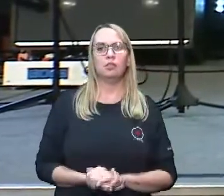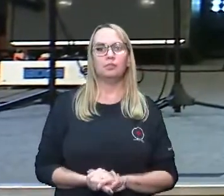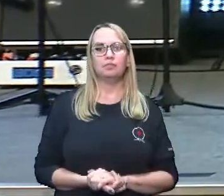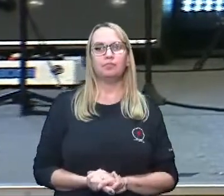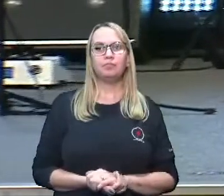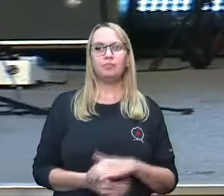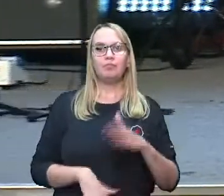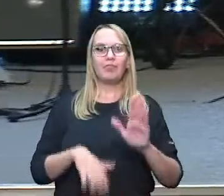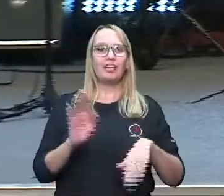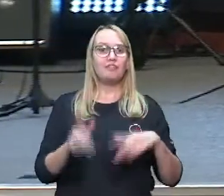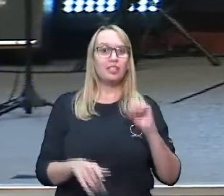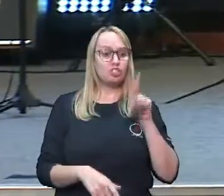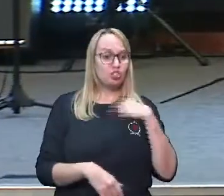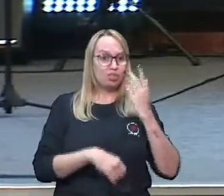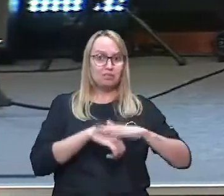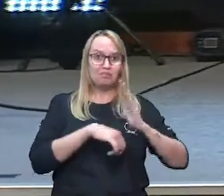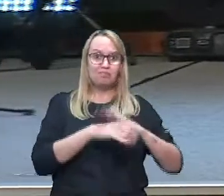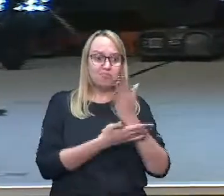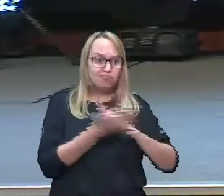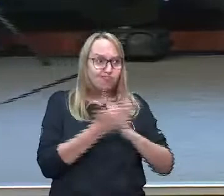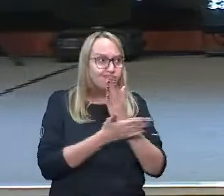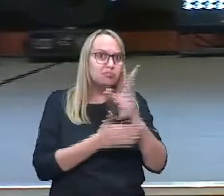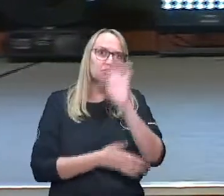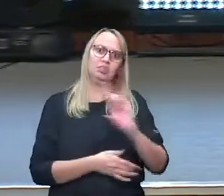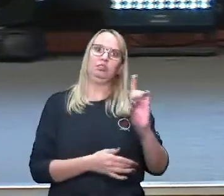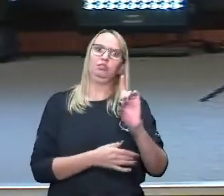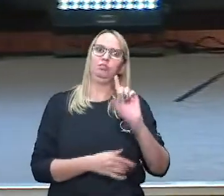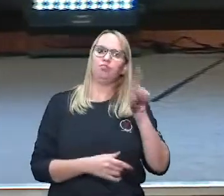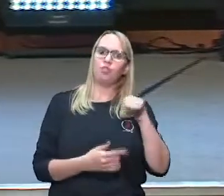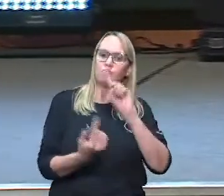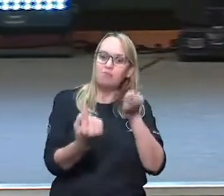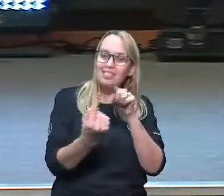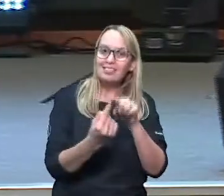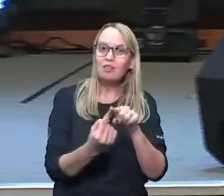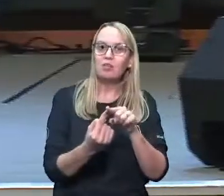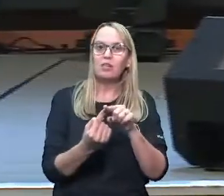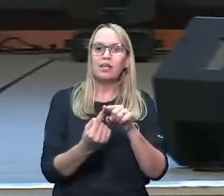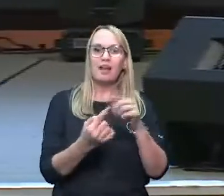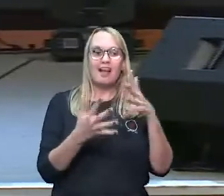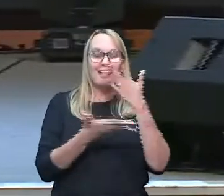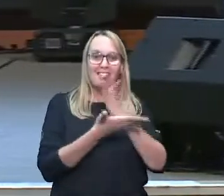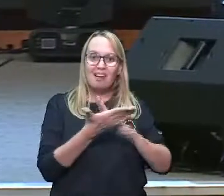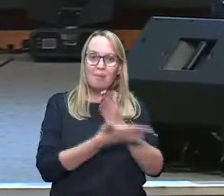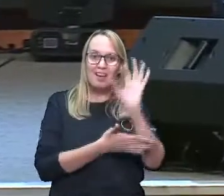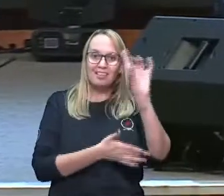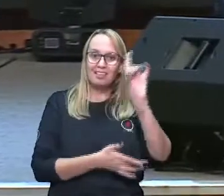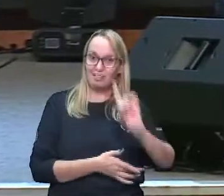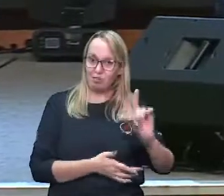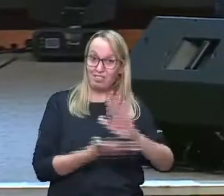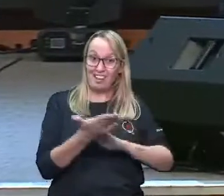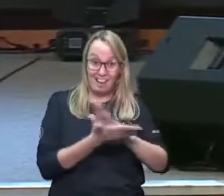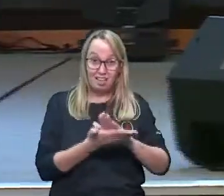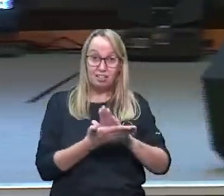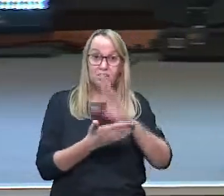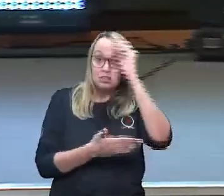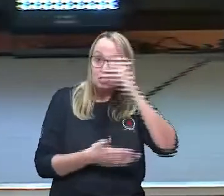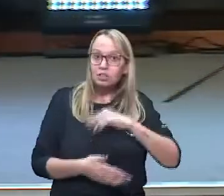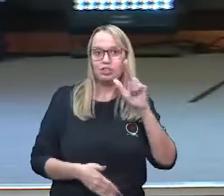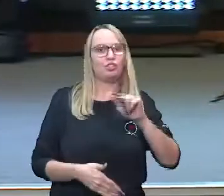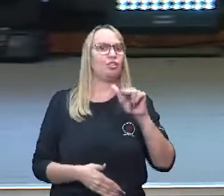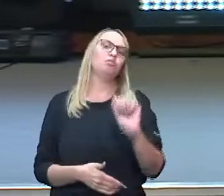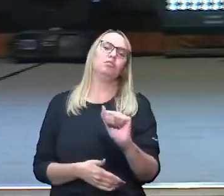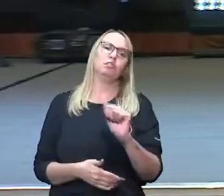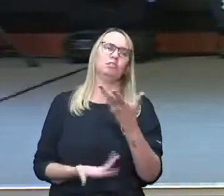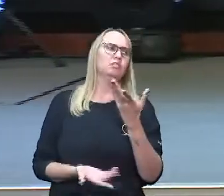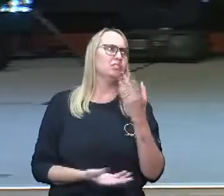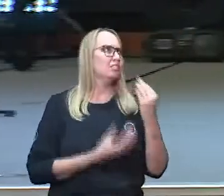Tem hora que a gente atrapalha Deus. Nossa missão é não atrapalhar e não desistir. Aí esse homem vira e fala assim: como é que eu